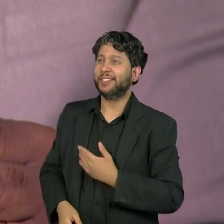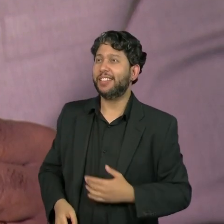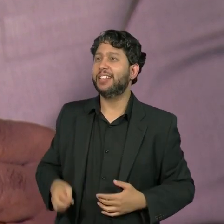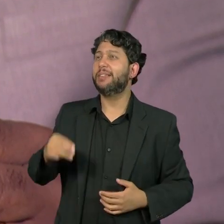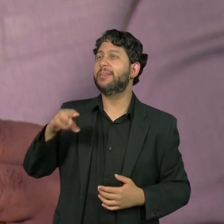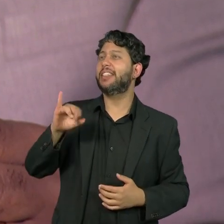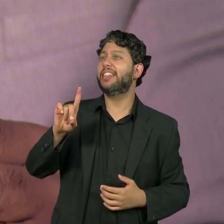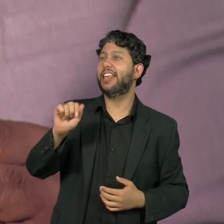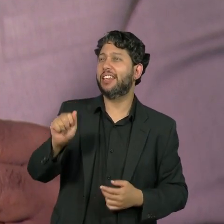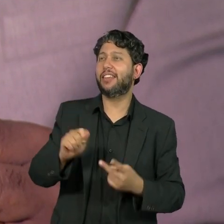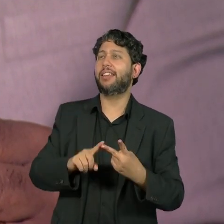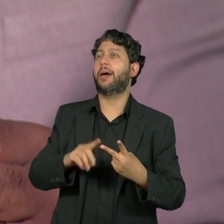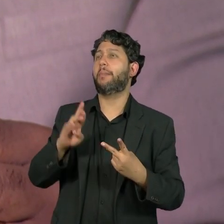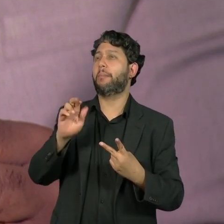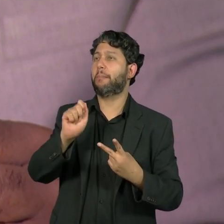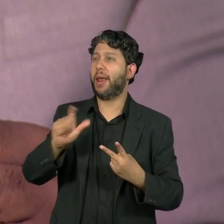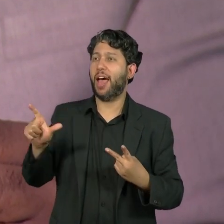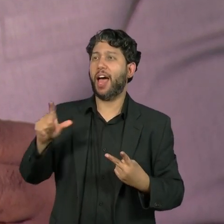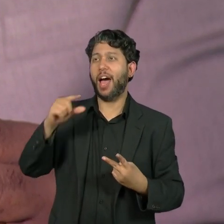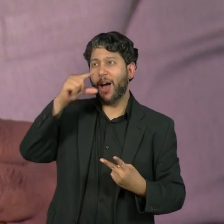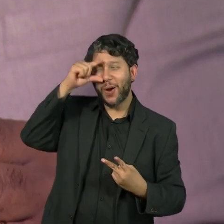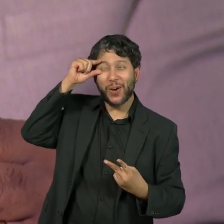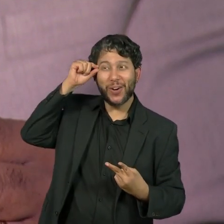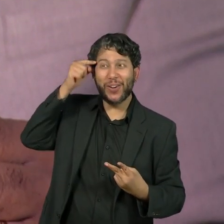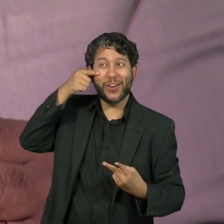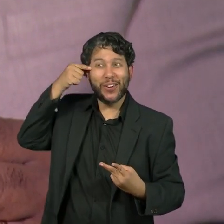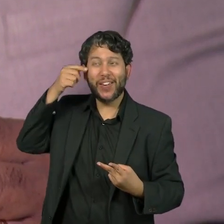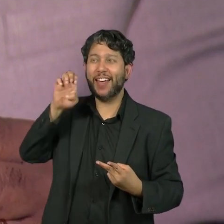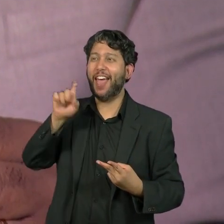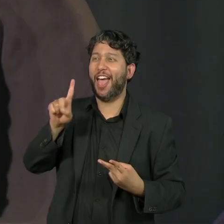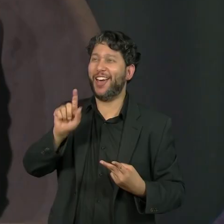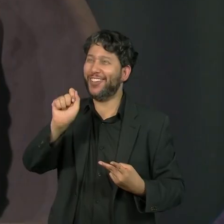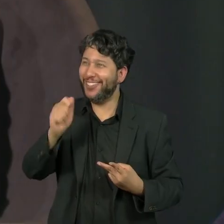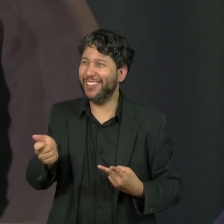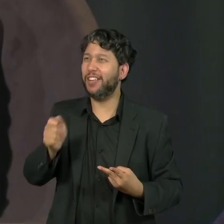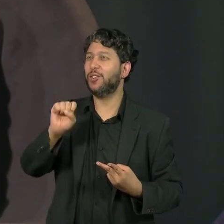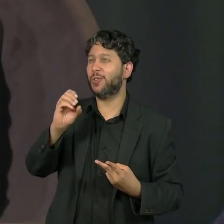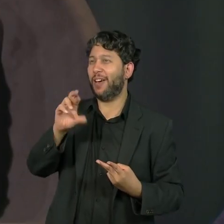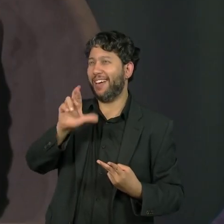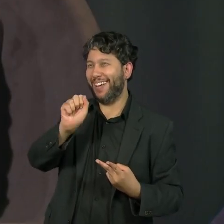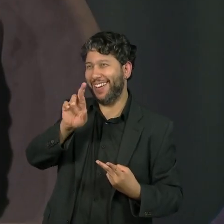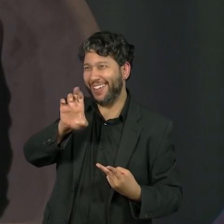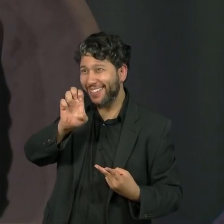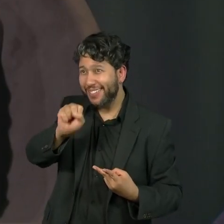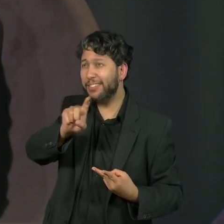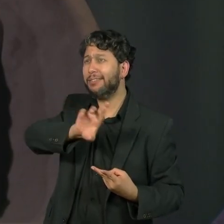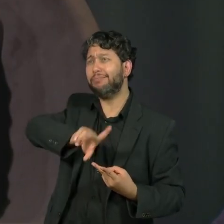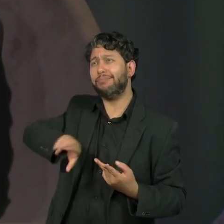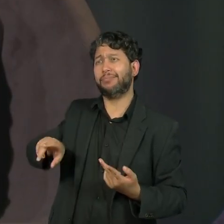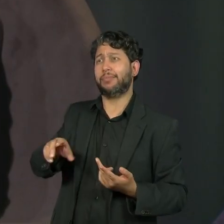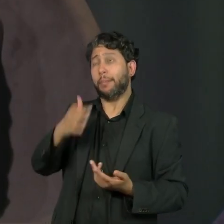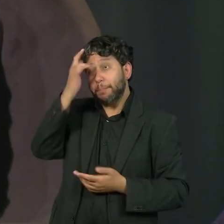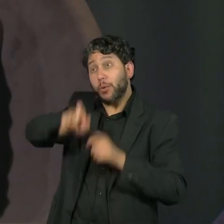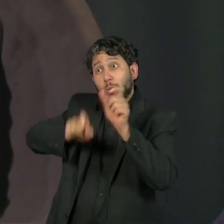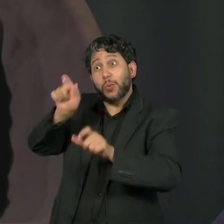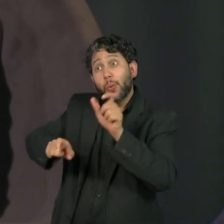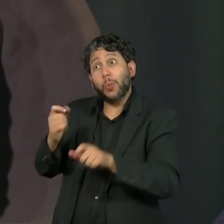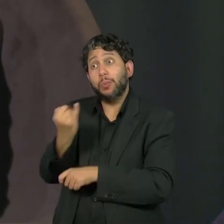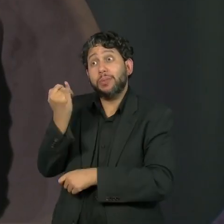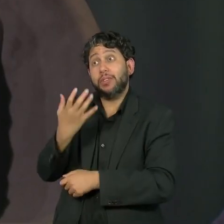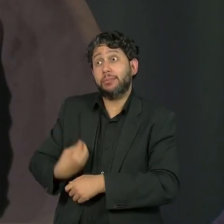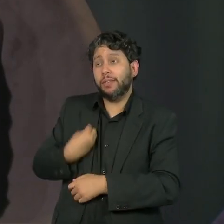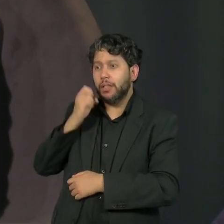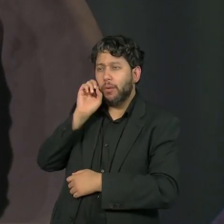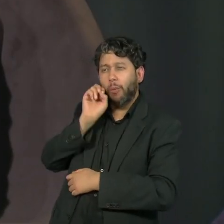Mano Brown, Elza Soares, tantos outros que são aí fundamentais da minha trajetória, que foram elencados a